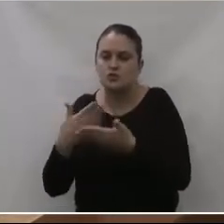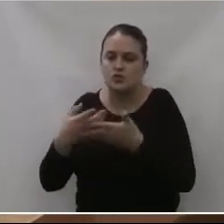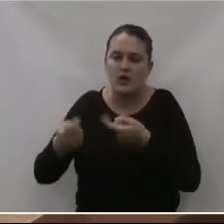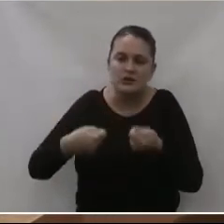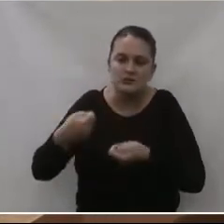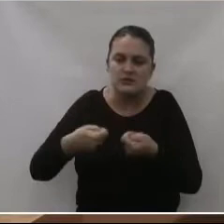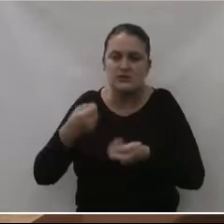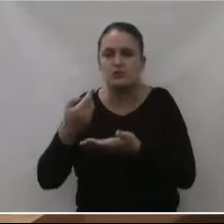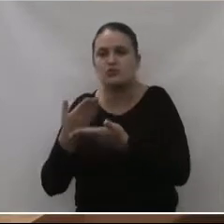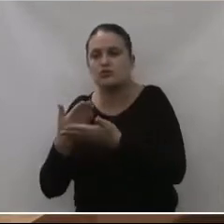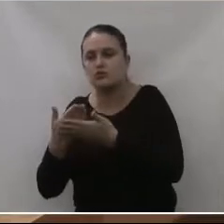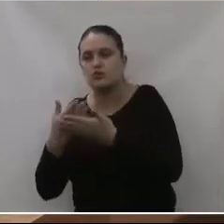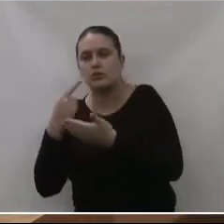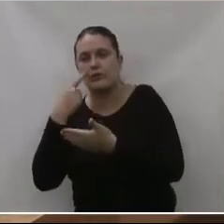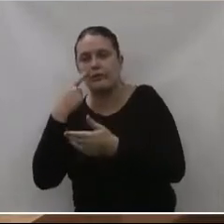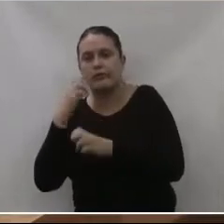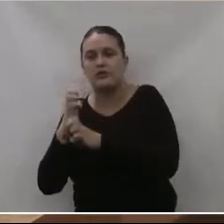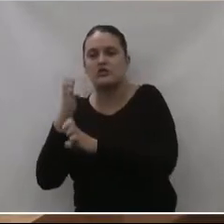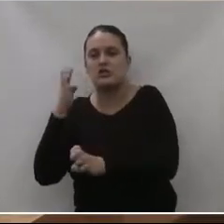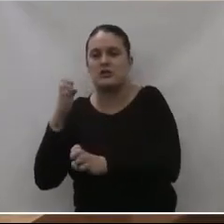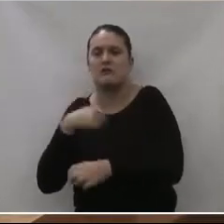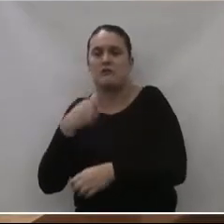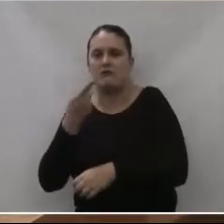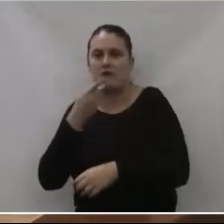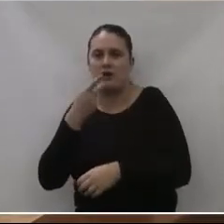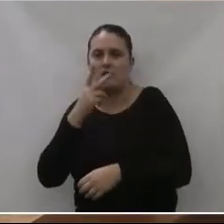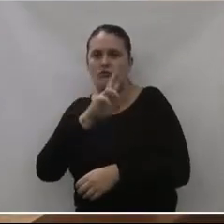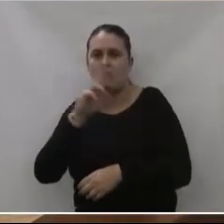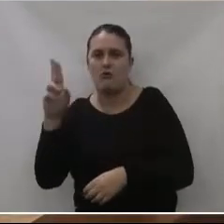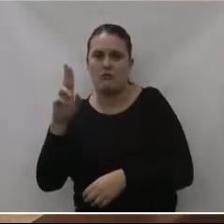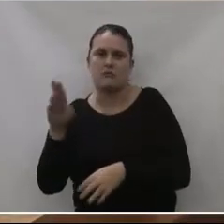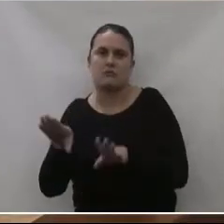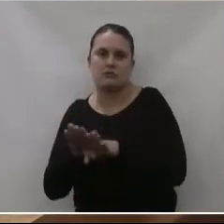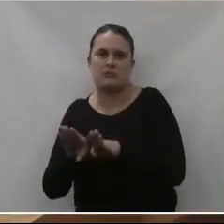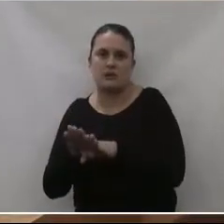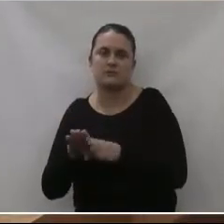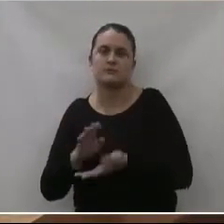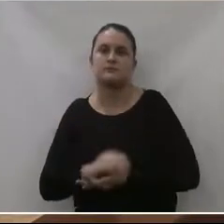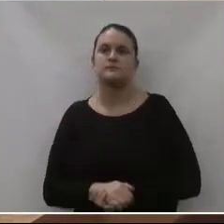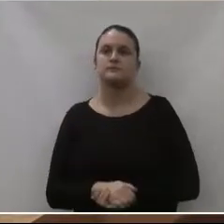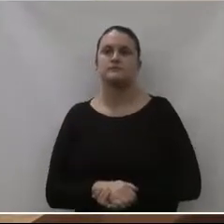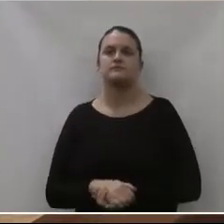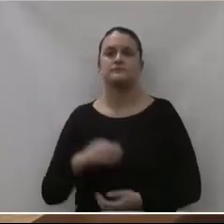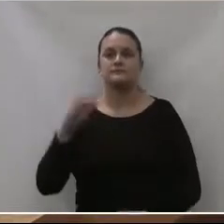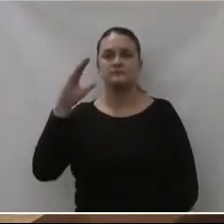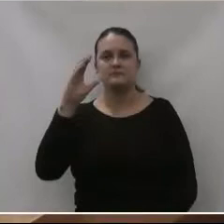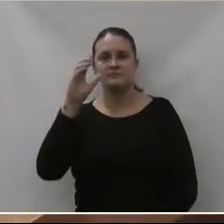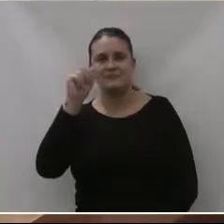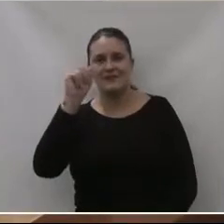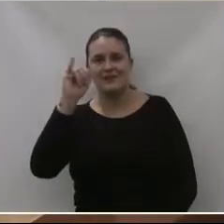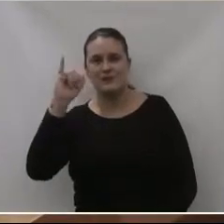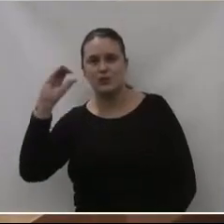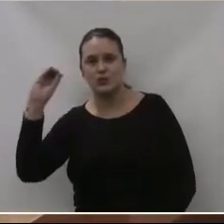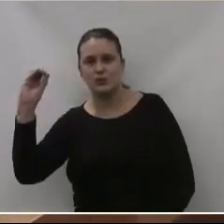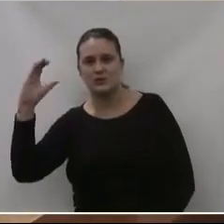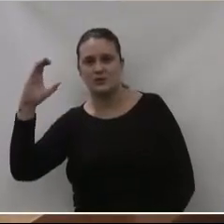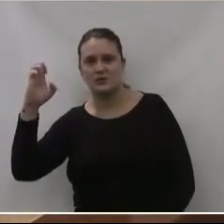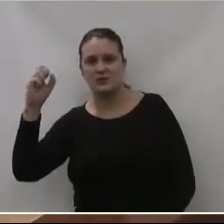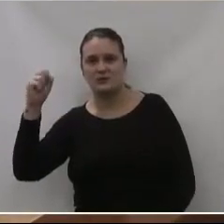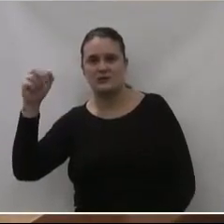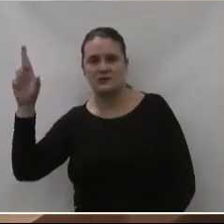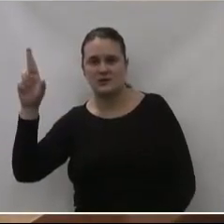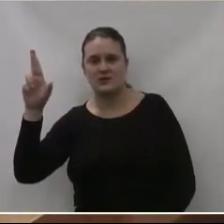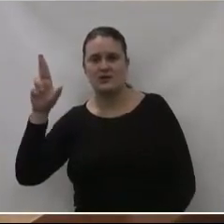administrador de empresa, outro é engenheiro, eu vou citar agora o nome dele também aqui. Caio César, Chopp